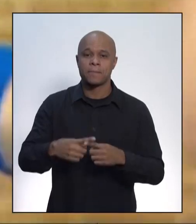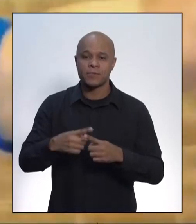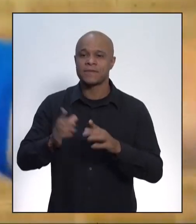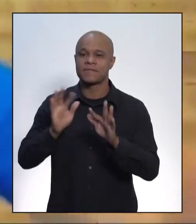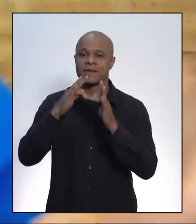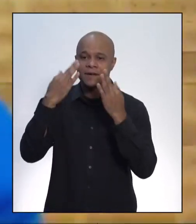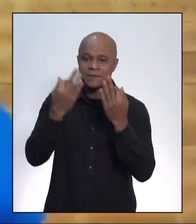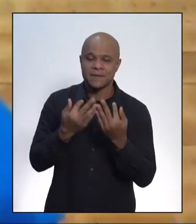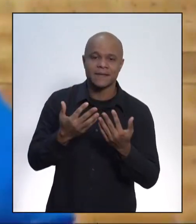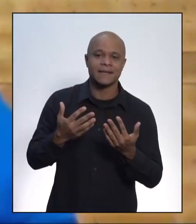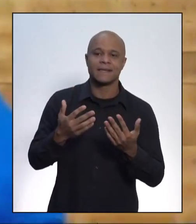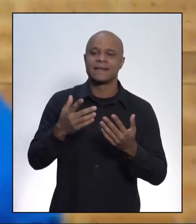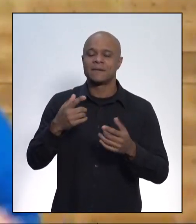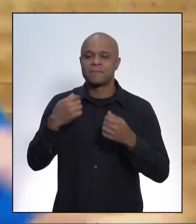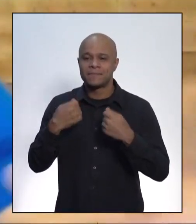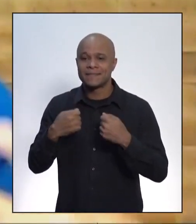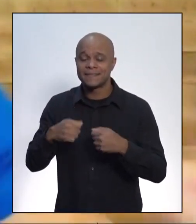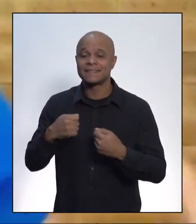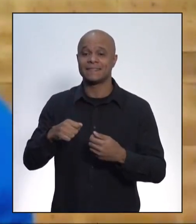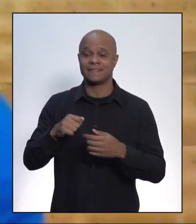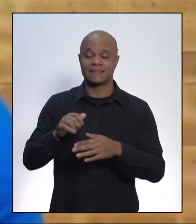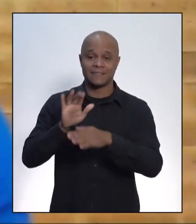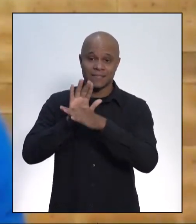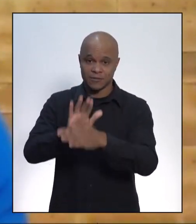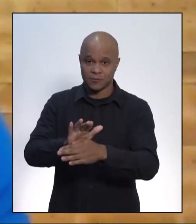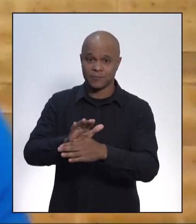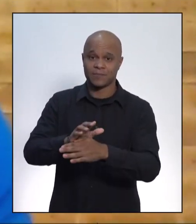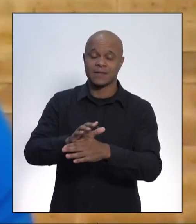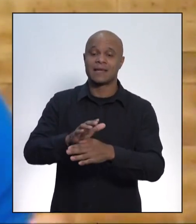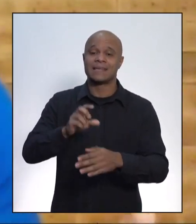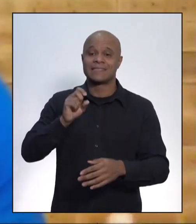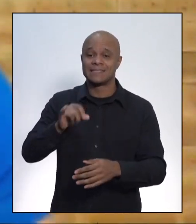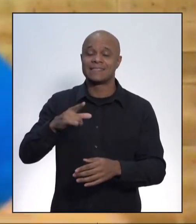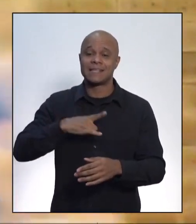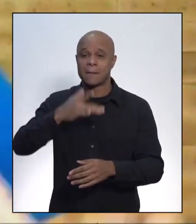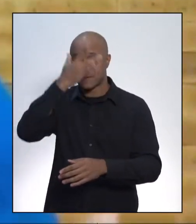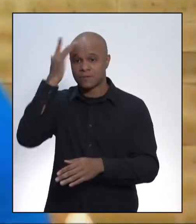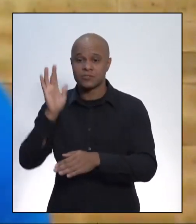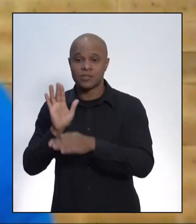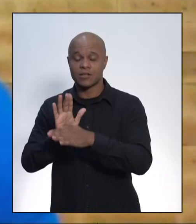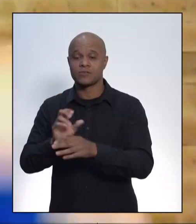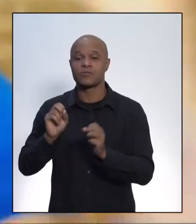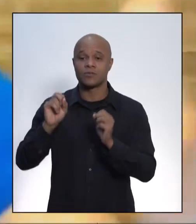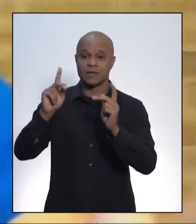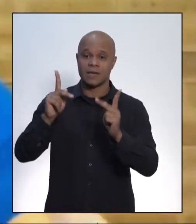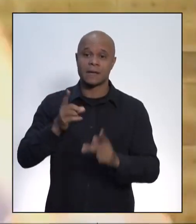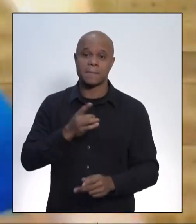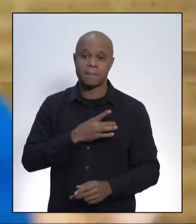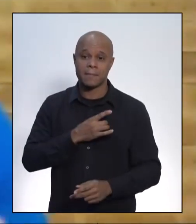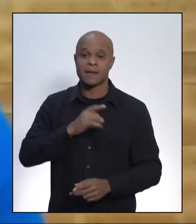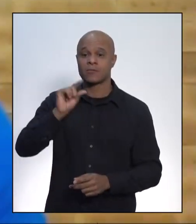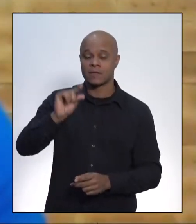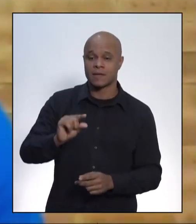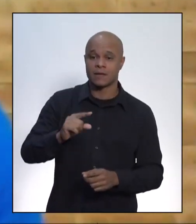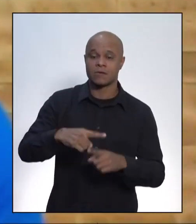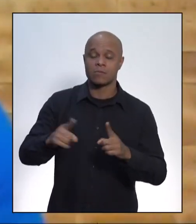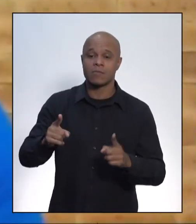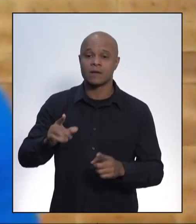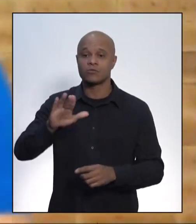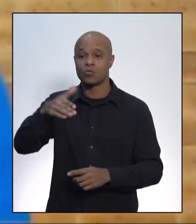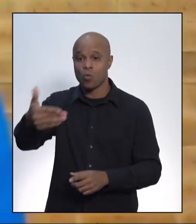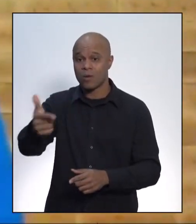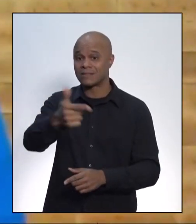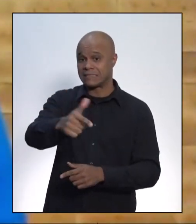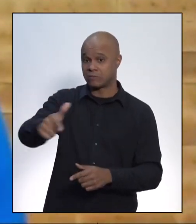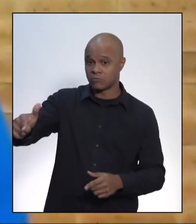familiar boa, morando com teu pai, sabendo se der alguma coisa errada, alguém vai estar ali para te apoiar, é uma coisa, não tem nada de errado com isso, tá valendo, vai para cima.